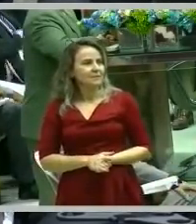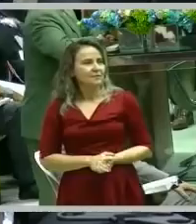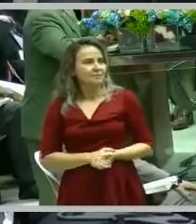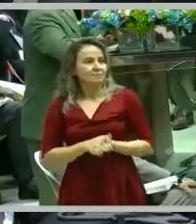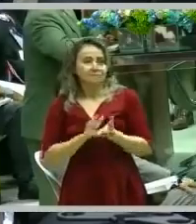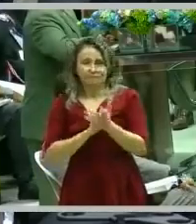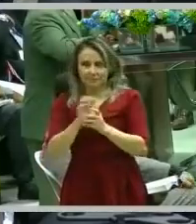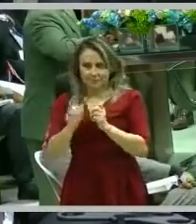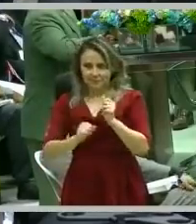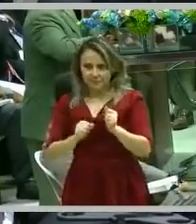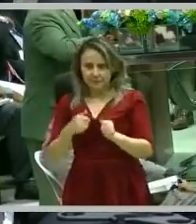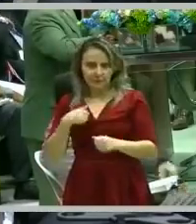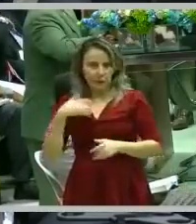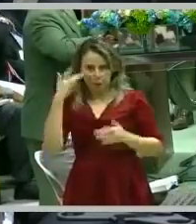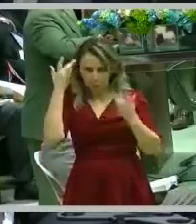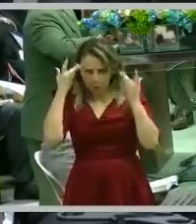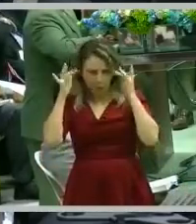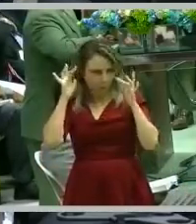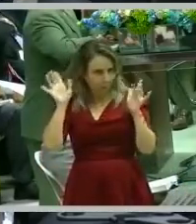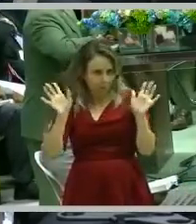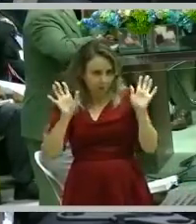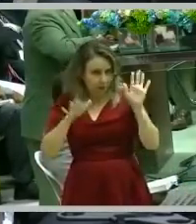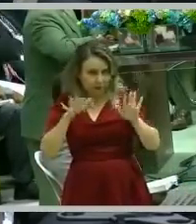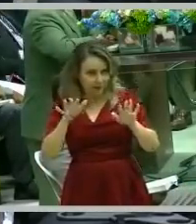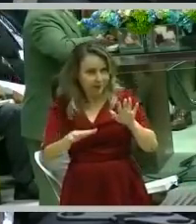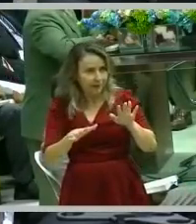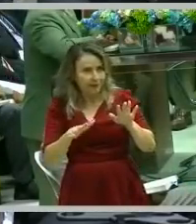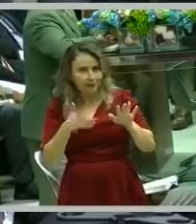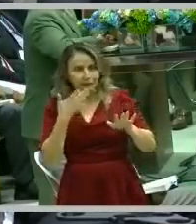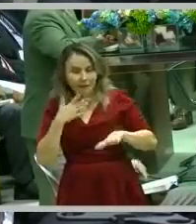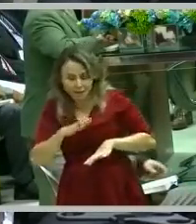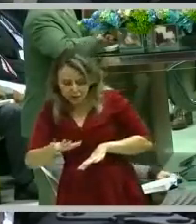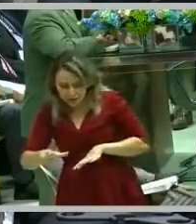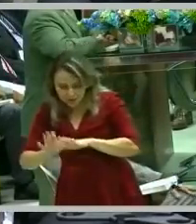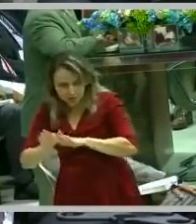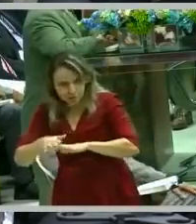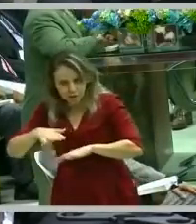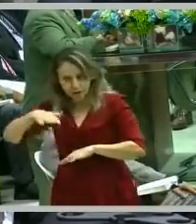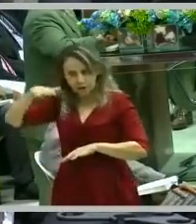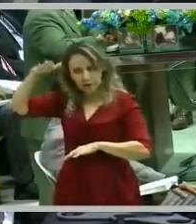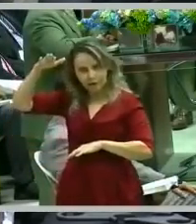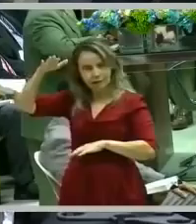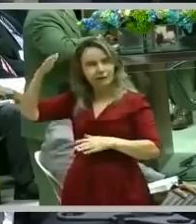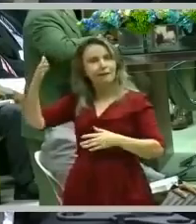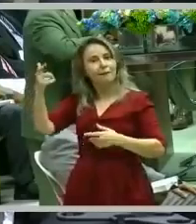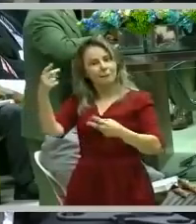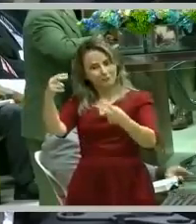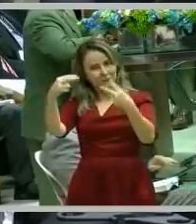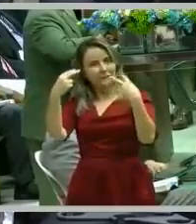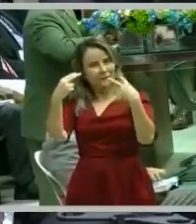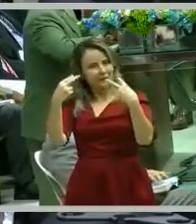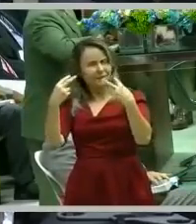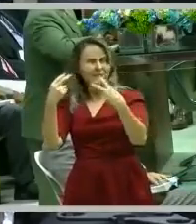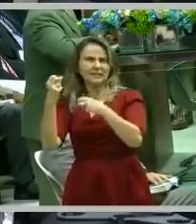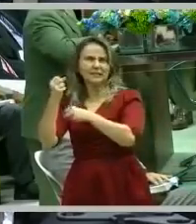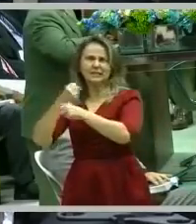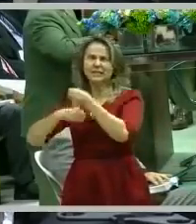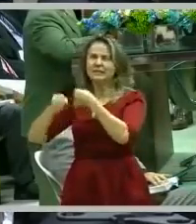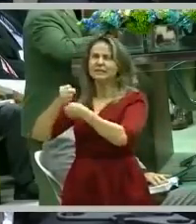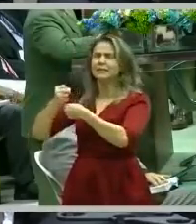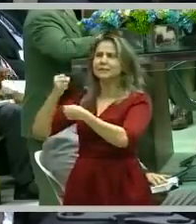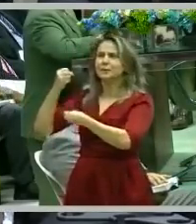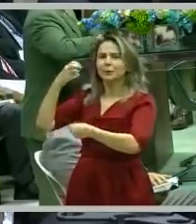Aleluia. Não sei se esse menino está me ouvindo. Quem sabe está um homem feito, já é pai, já é avô. Que isso já faz 37 anos, 38 anos.